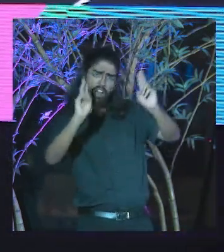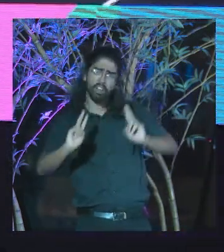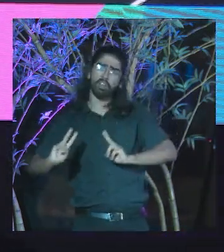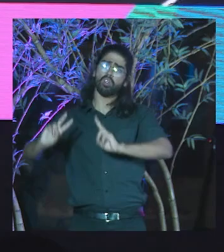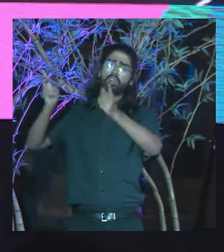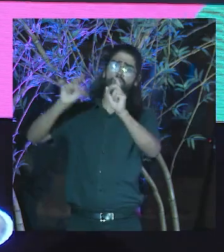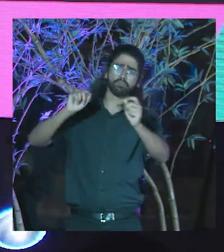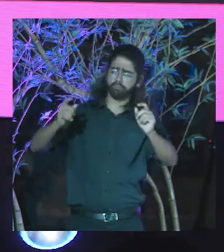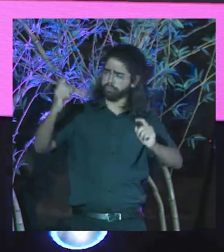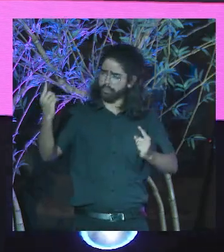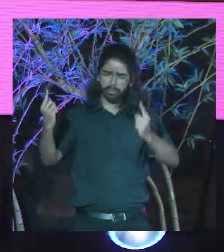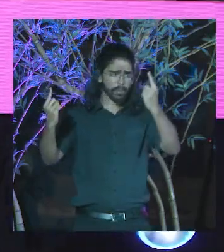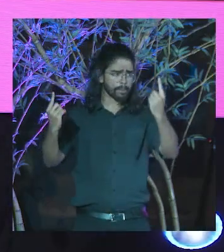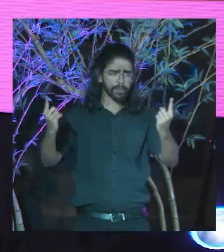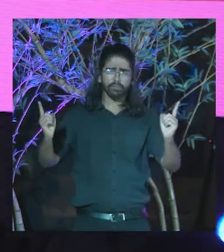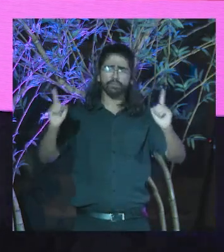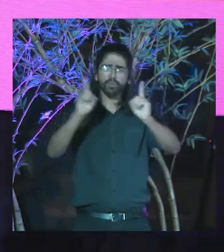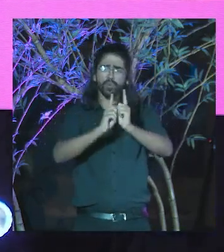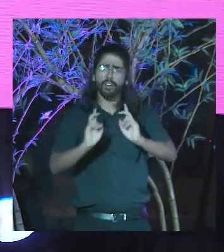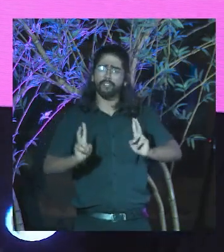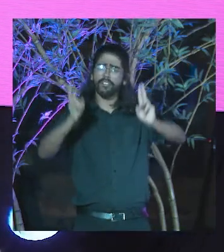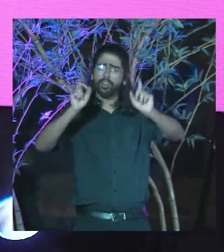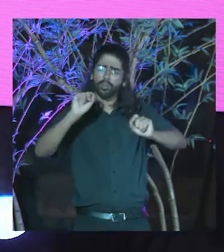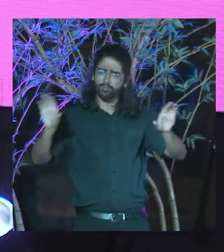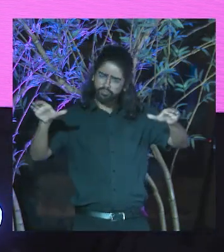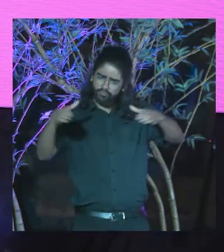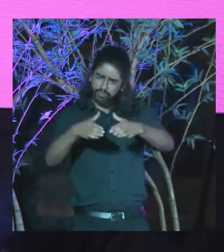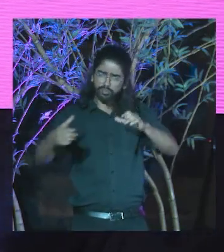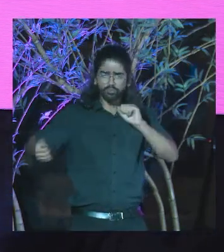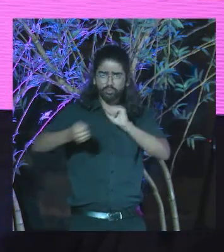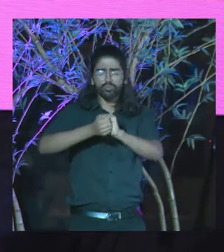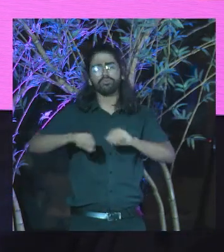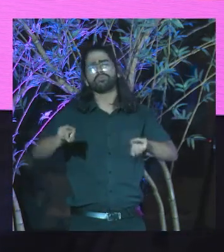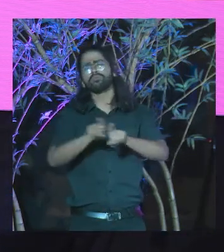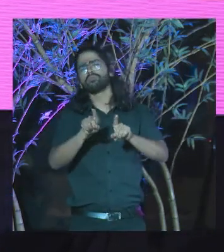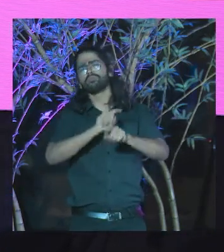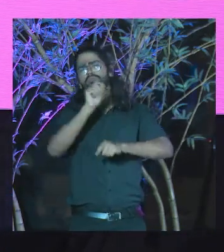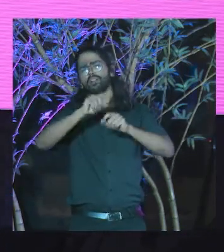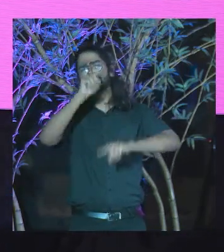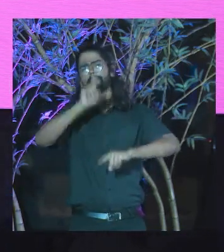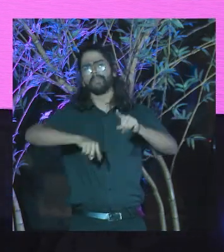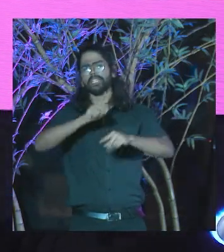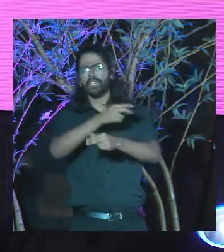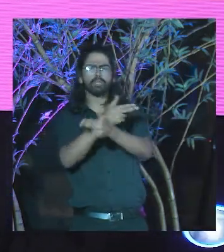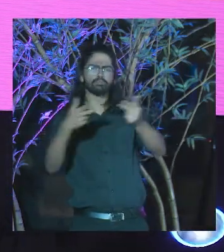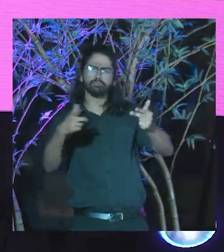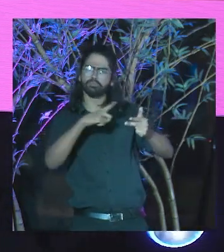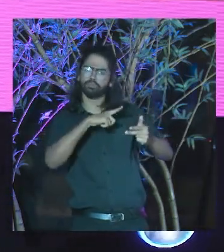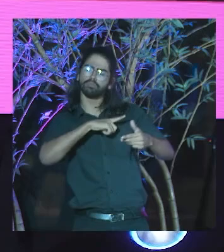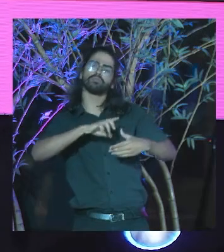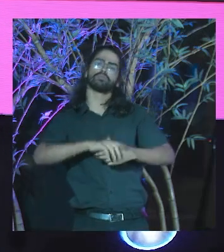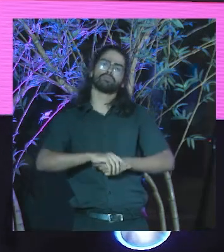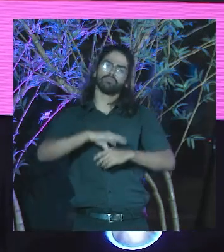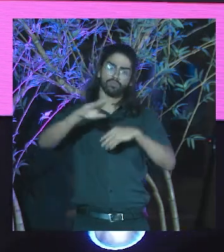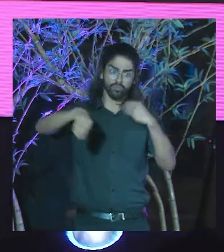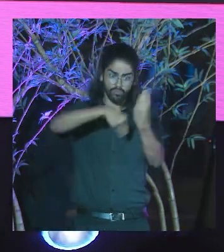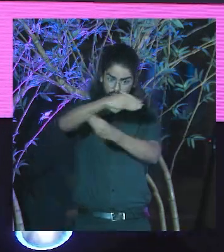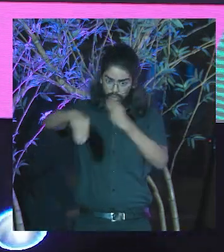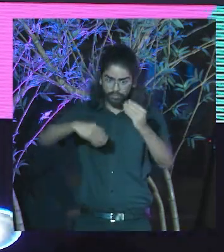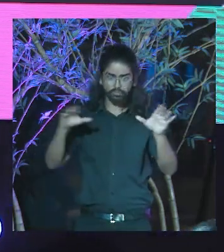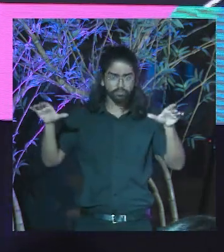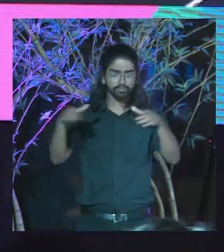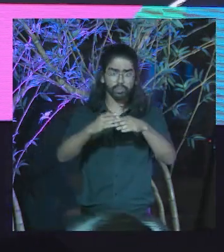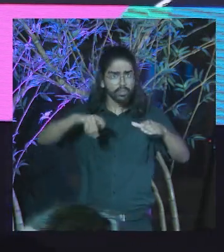têm em comum e por isso se mantêm dentro do mesmo ambiente. E os recursos que elas têm à disposição dela. Então,